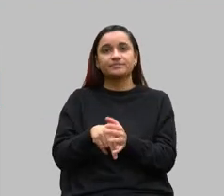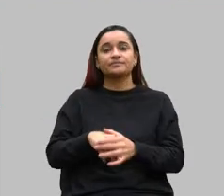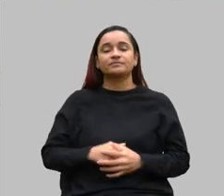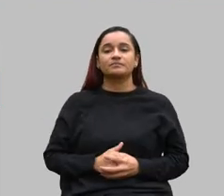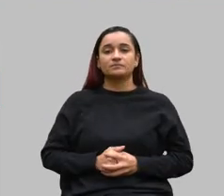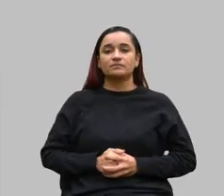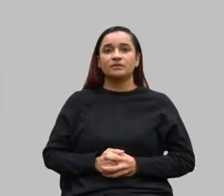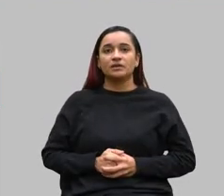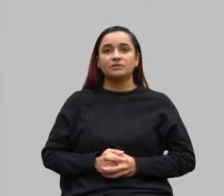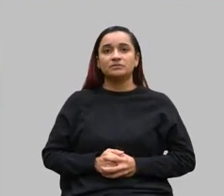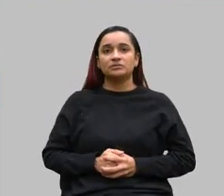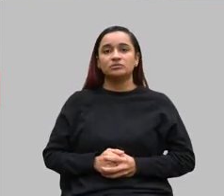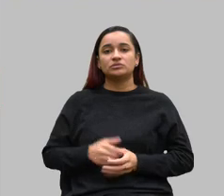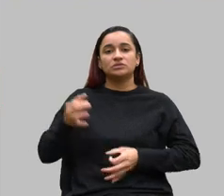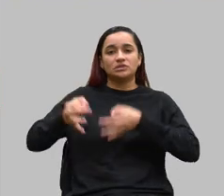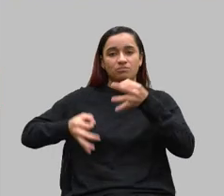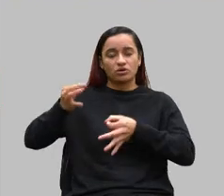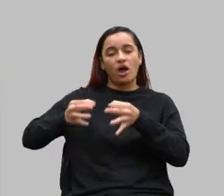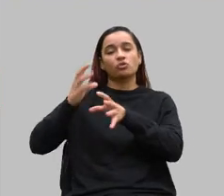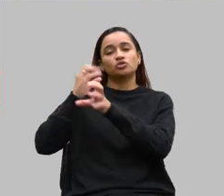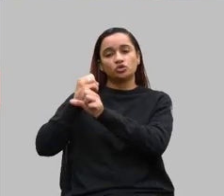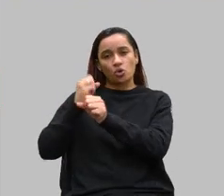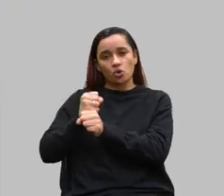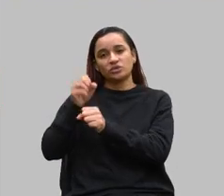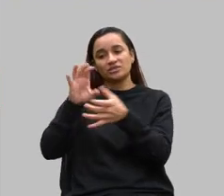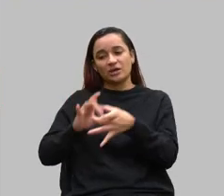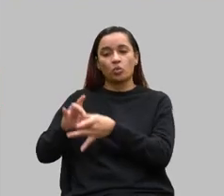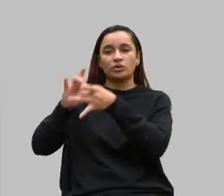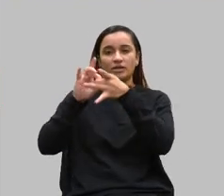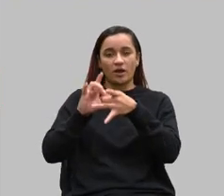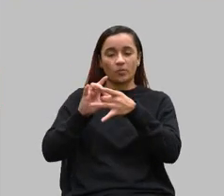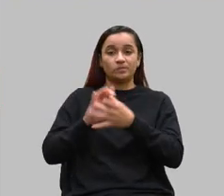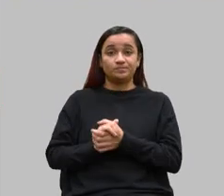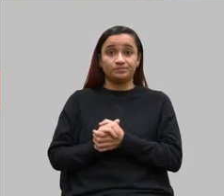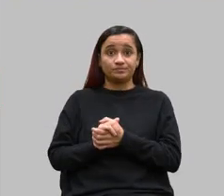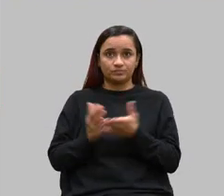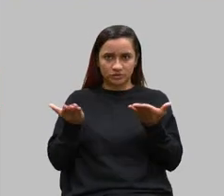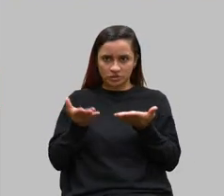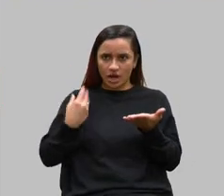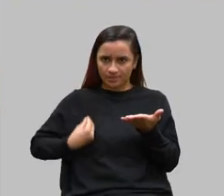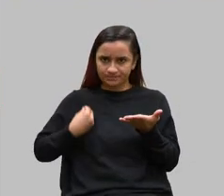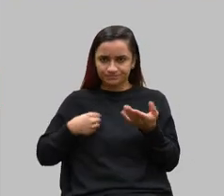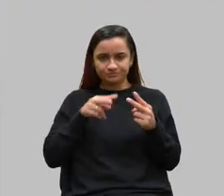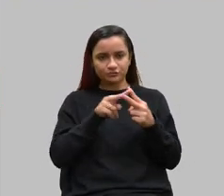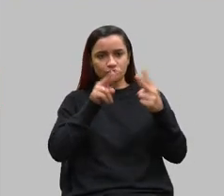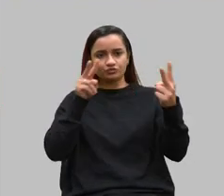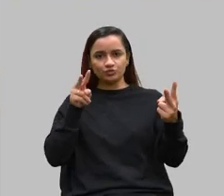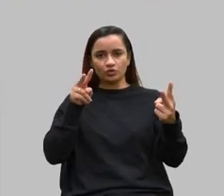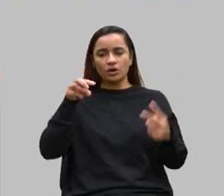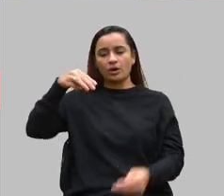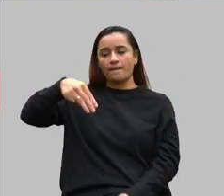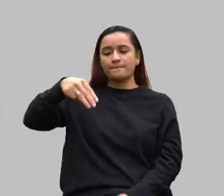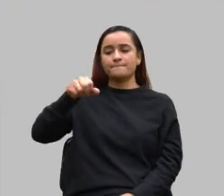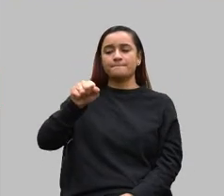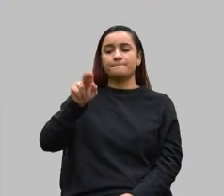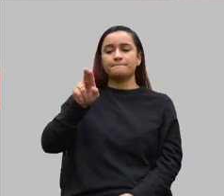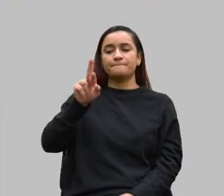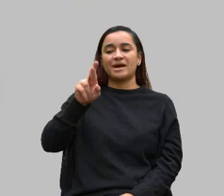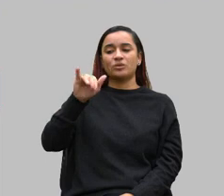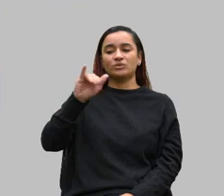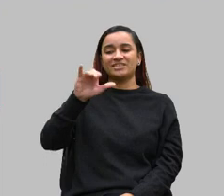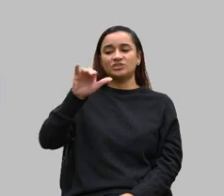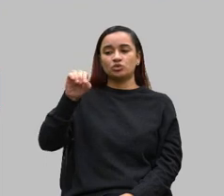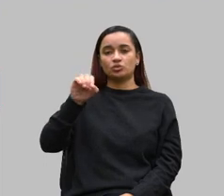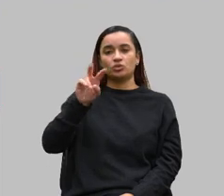Ferroviária do Tribunal de Contas da União portanto já está conosco sor Maurício Ferreira Vanderlei